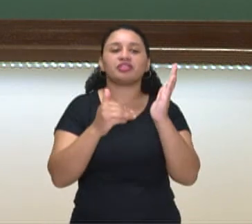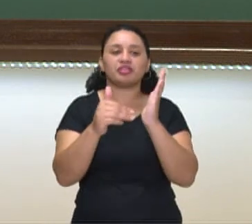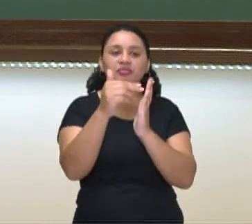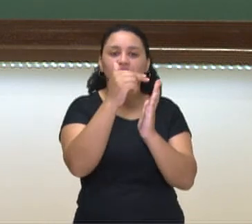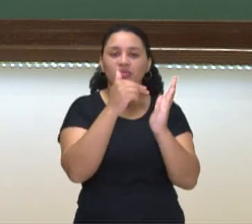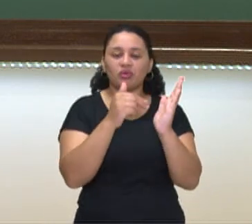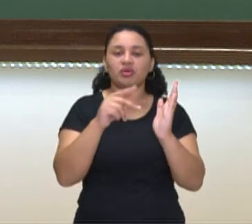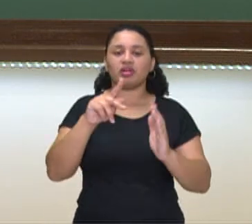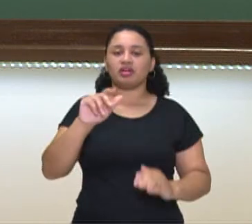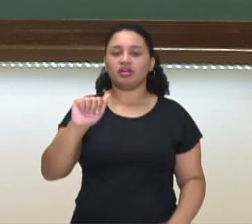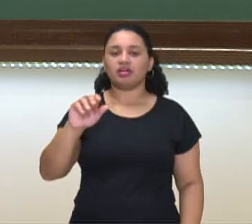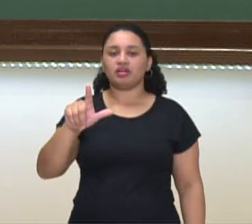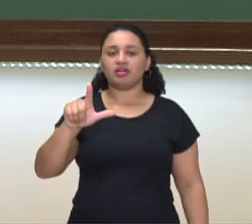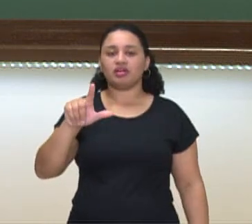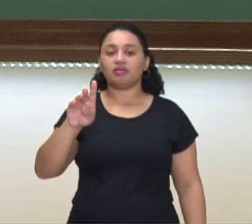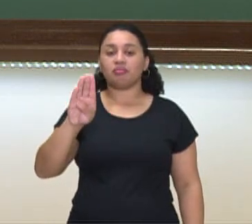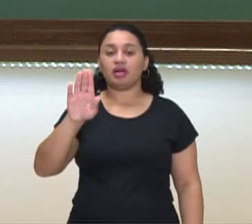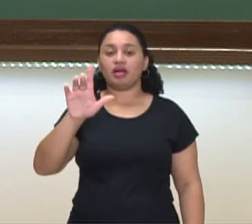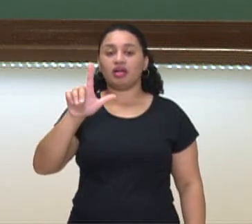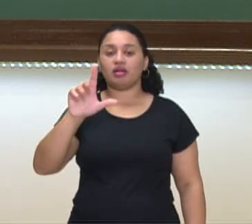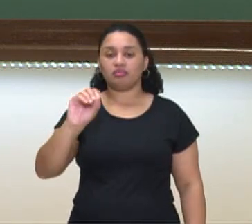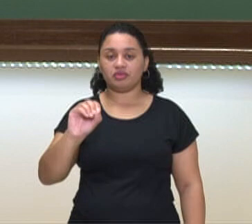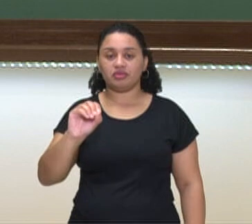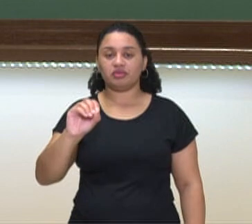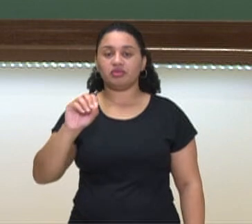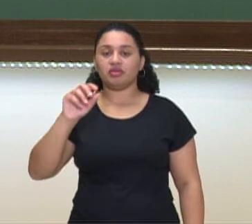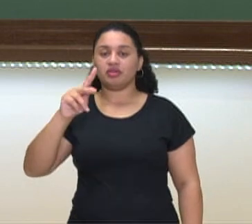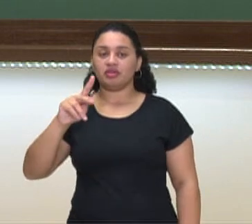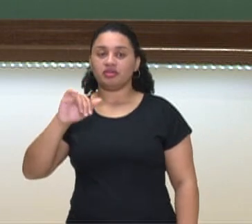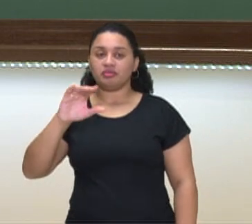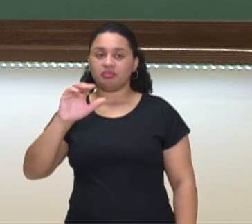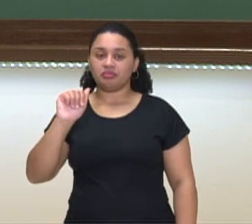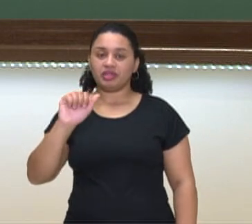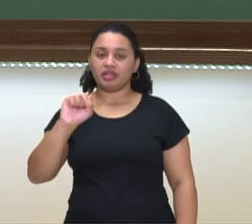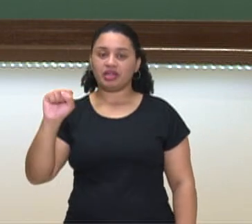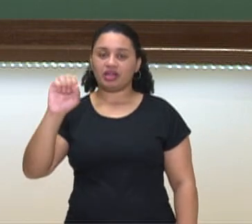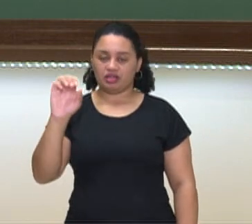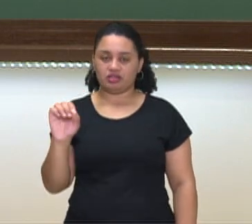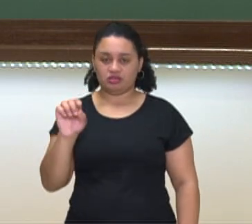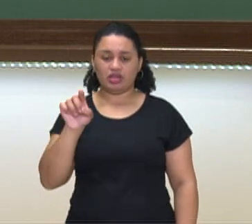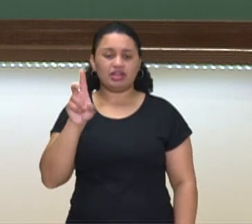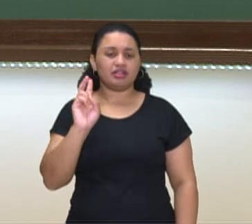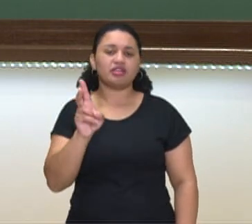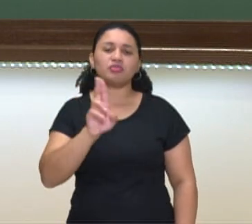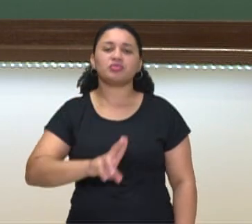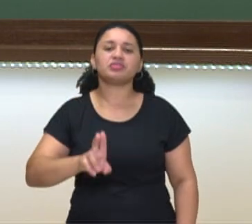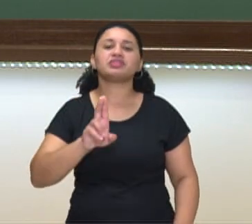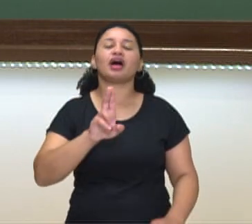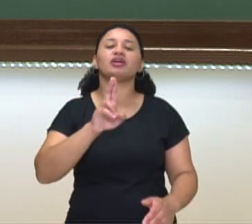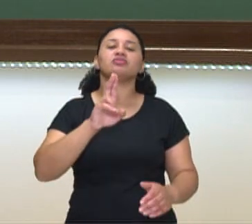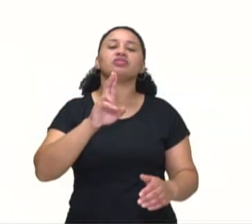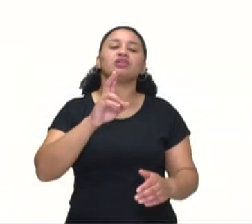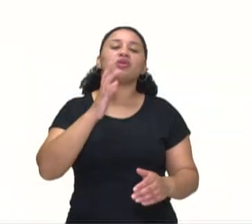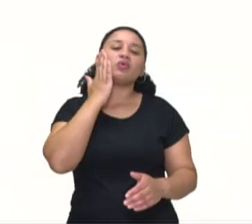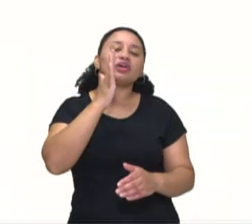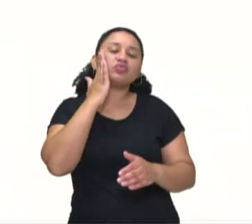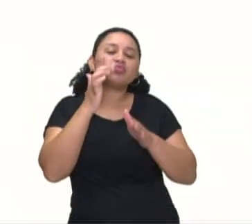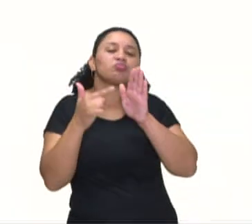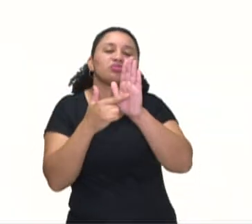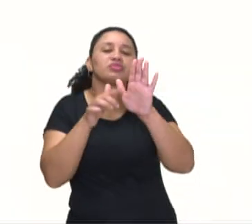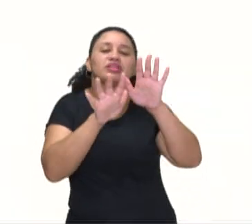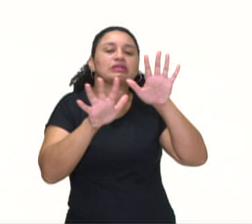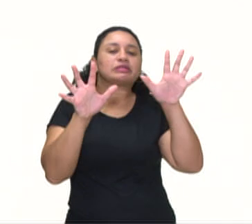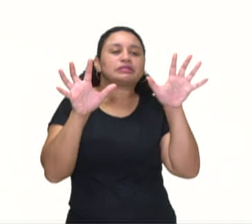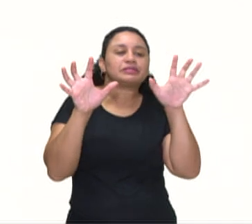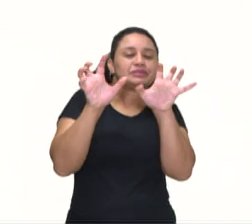produção artística em que ele trabalhava muito com o azul para mostrar esse lado mais sombrio que pode